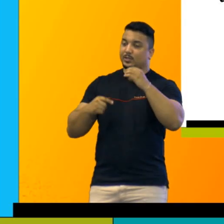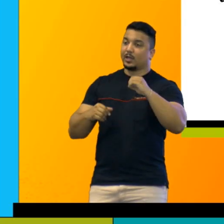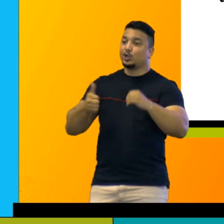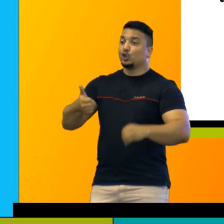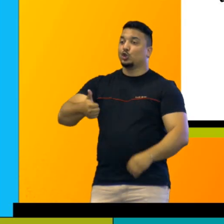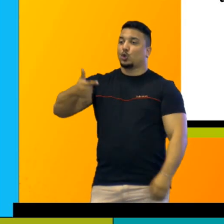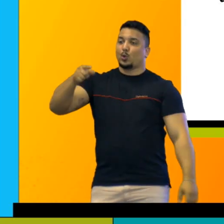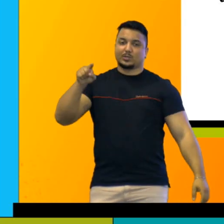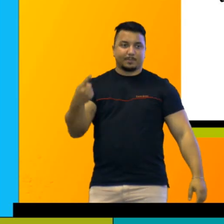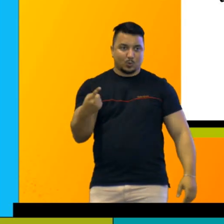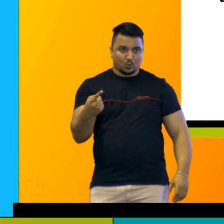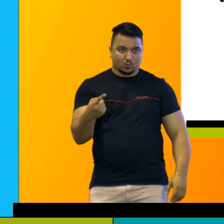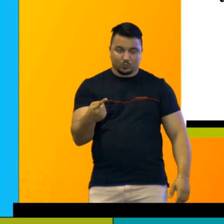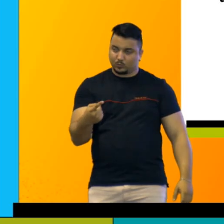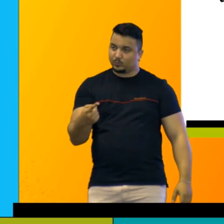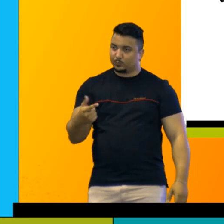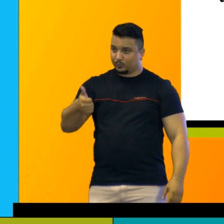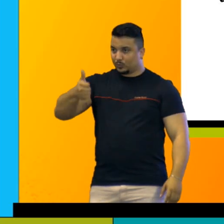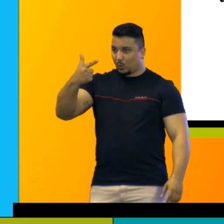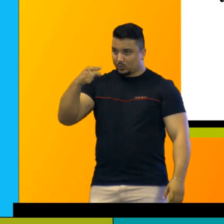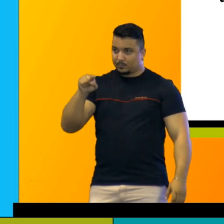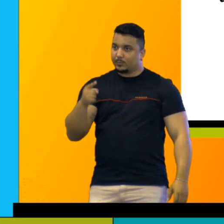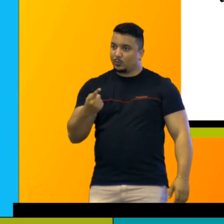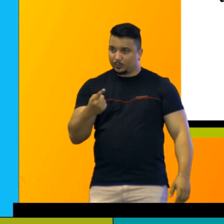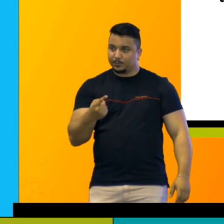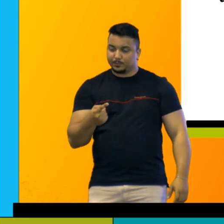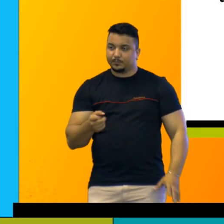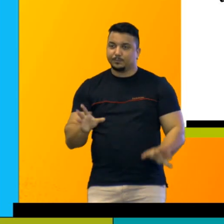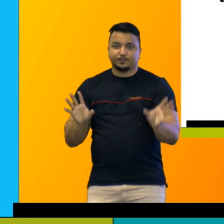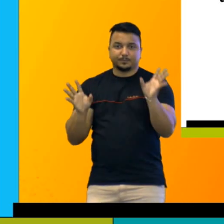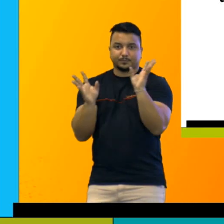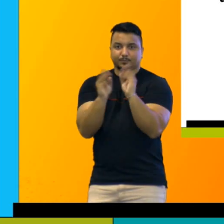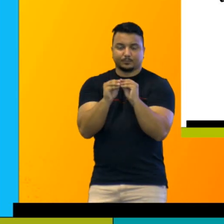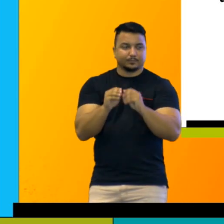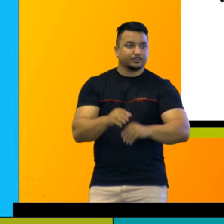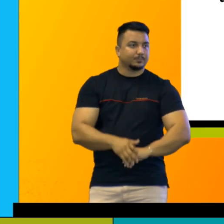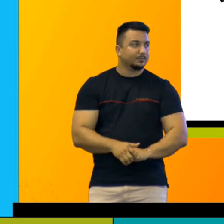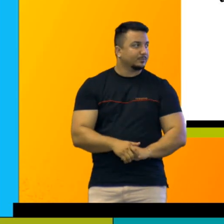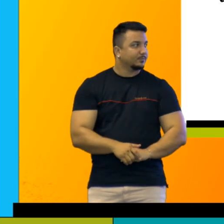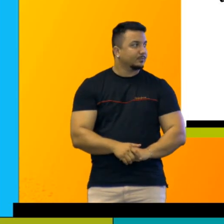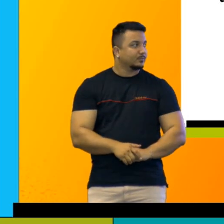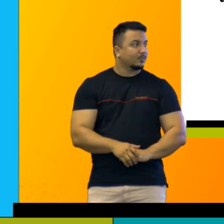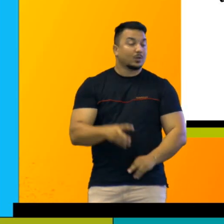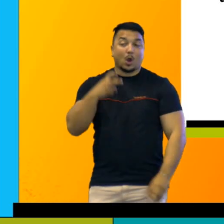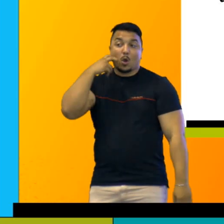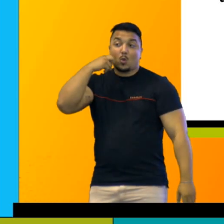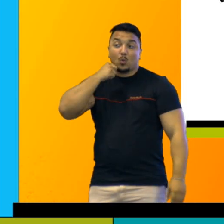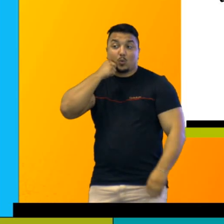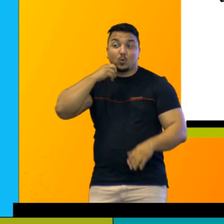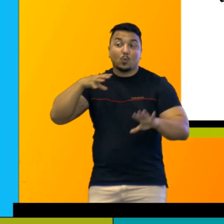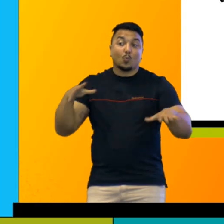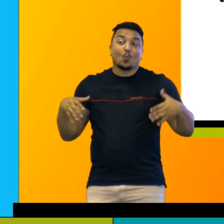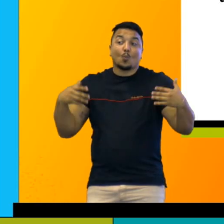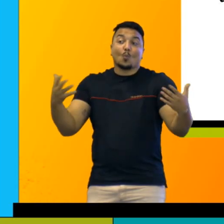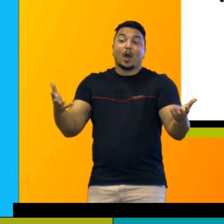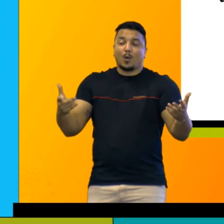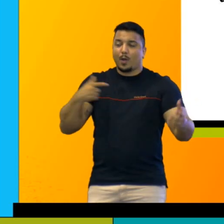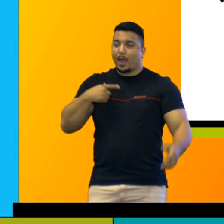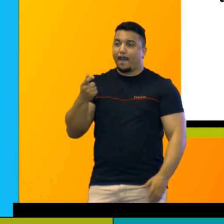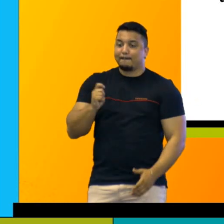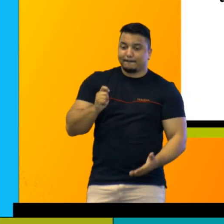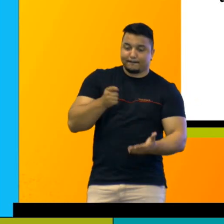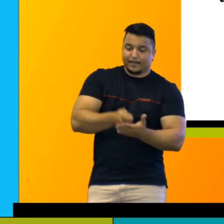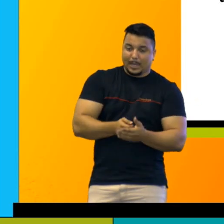custo dele? 1.200 vezes 10, que dá quanto? 12.000. Lucro é o quê? Preço